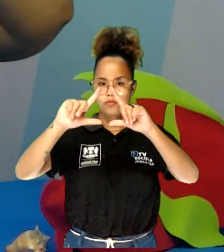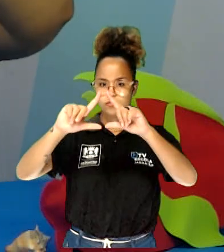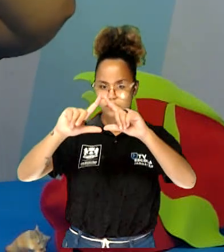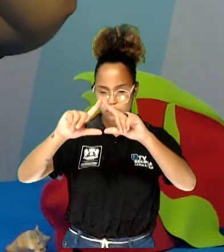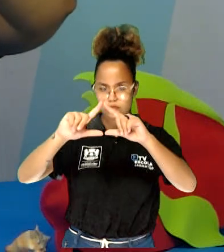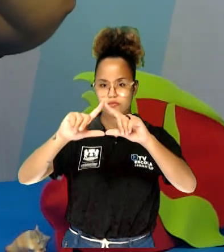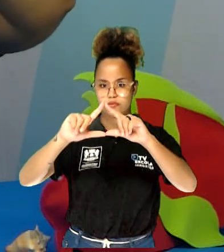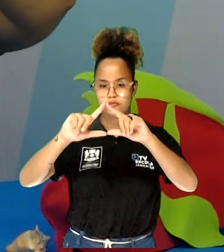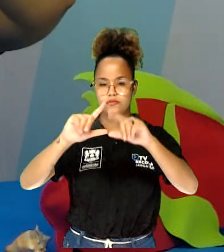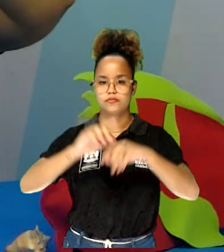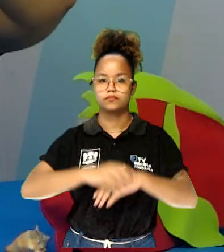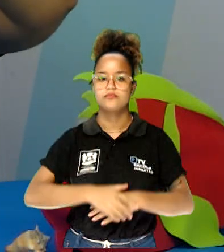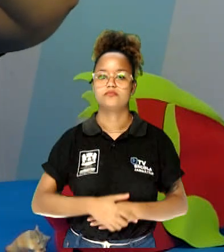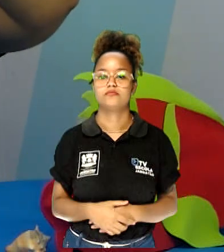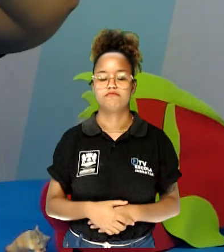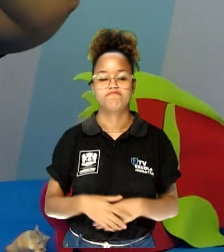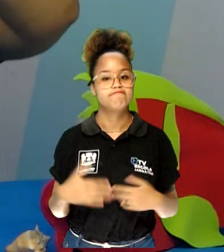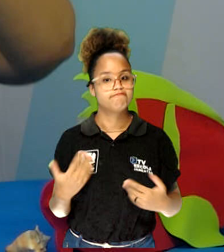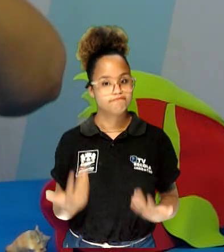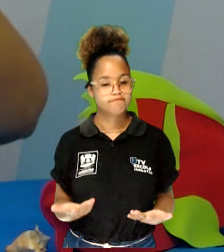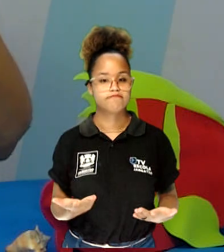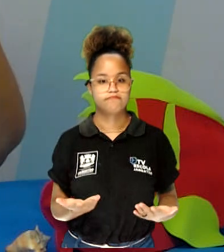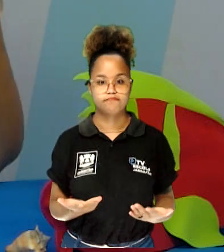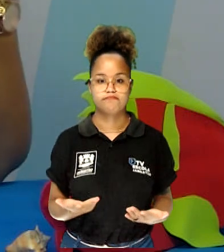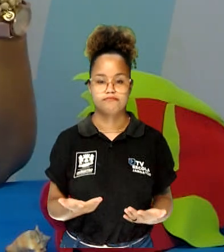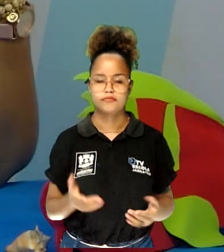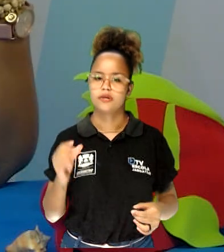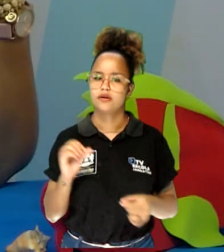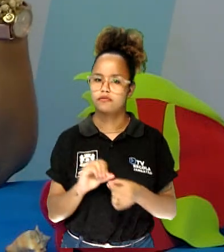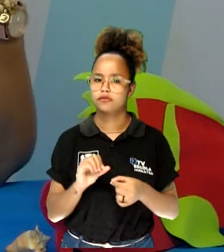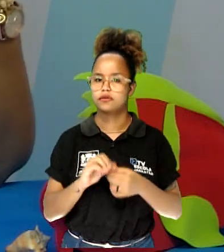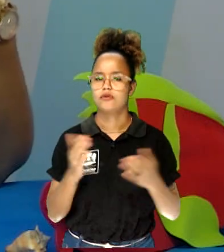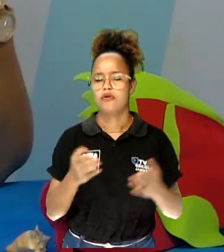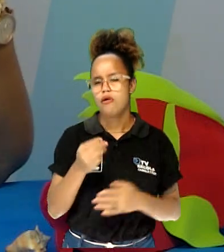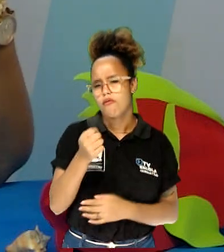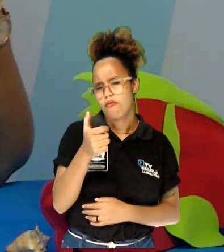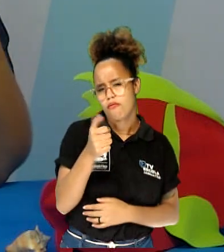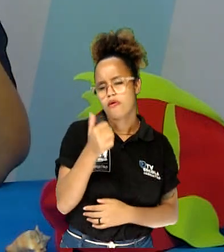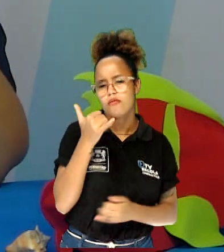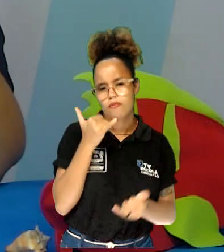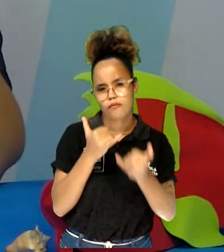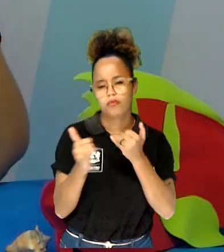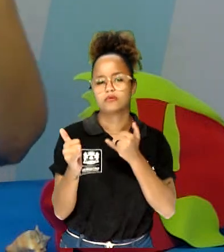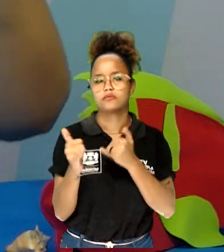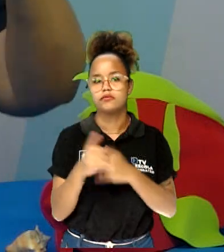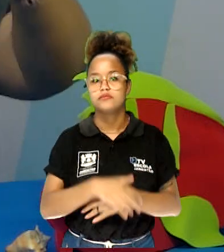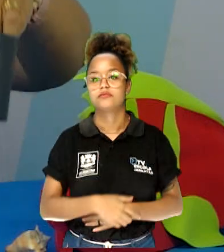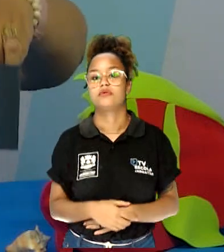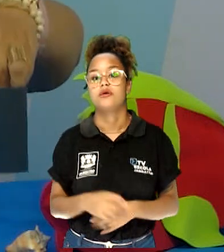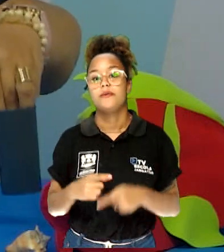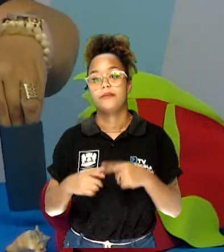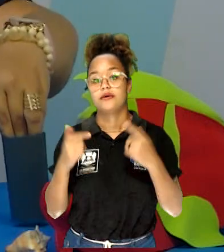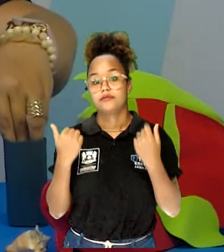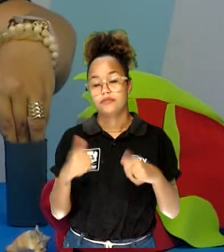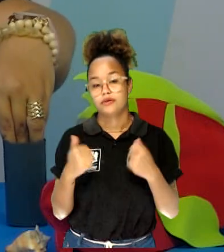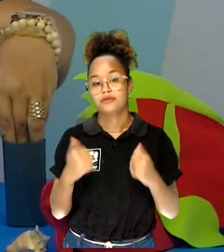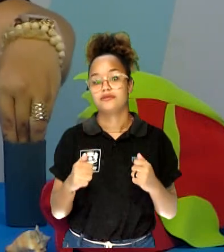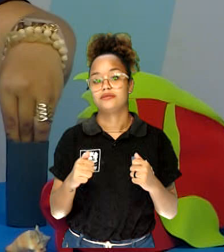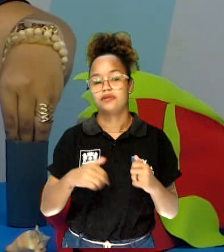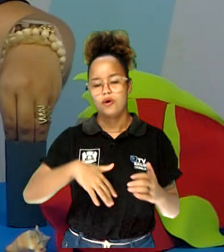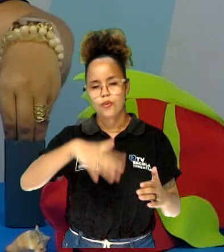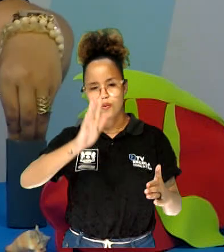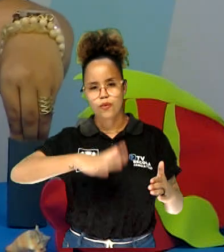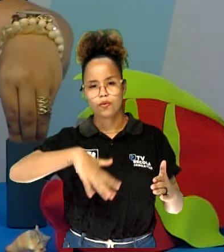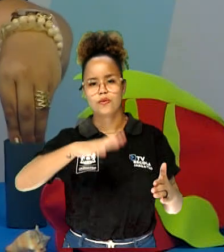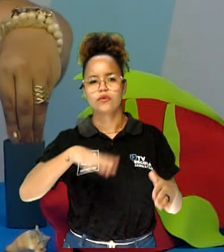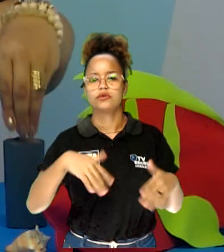a outra assim. Pronto. Nós vamos fazer quase um triângulo. Mas ele precisa estar seco.